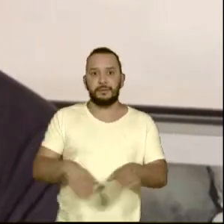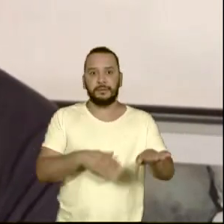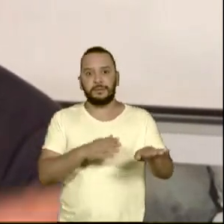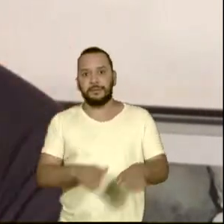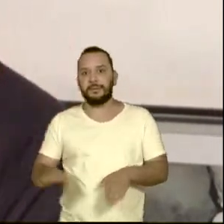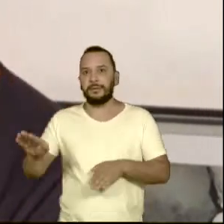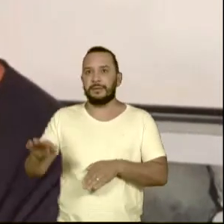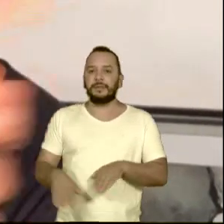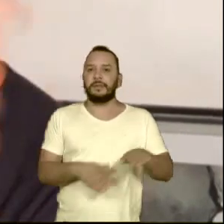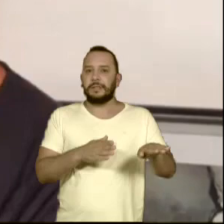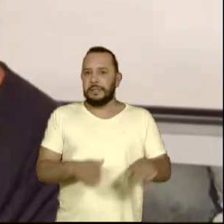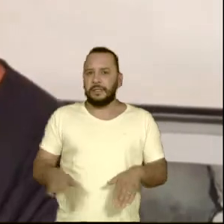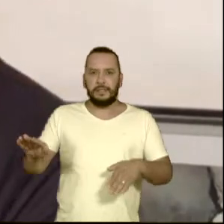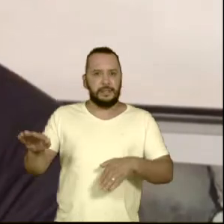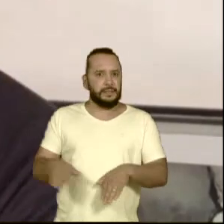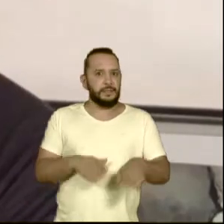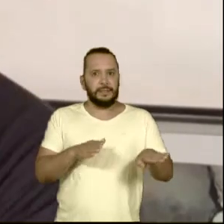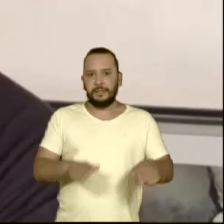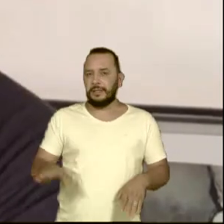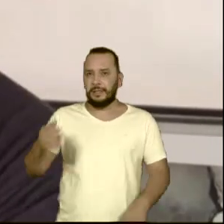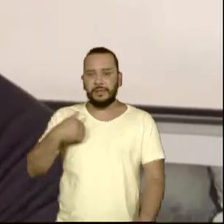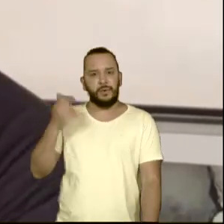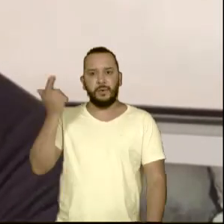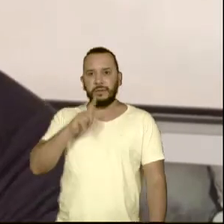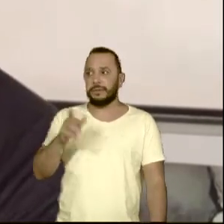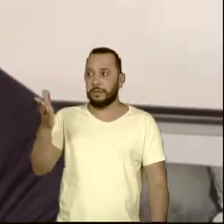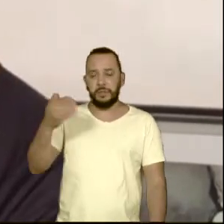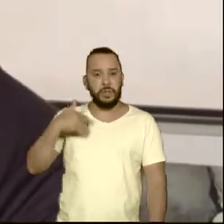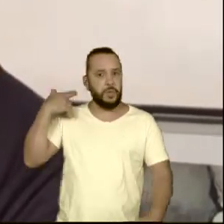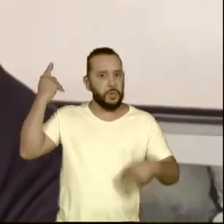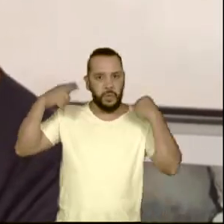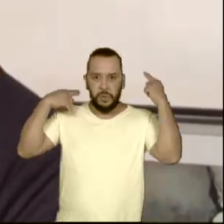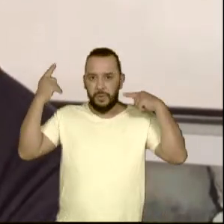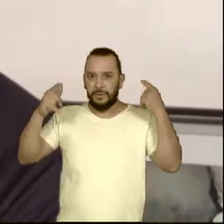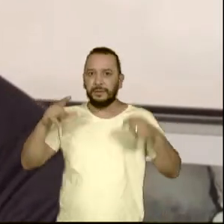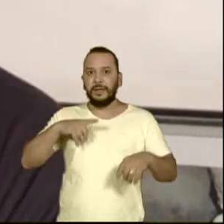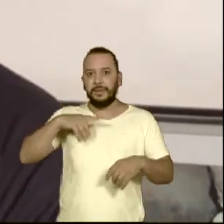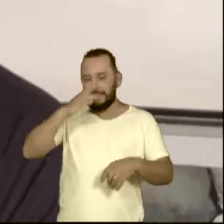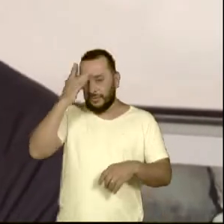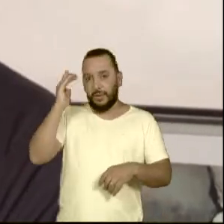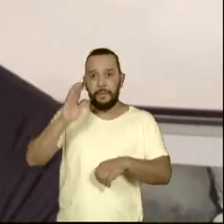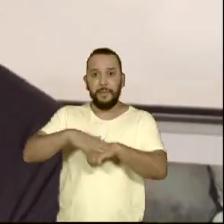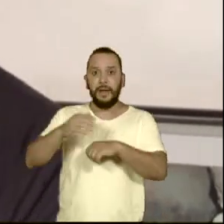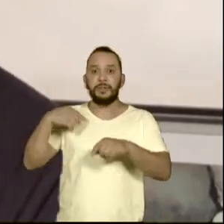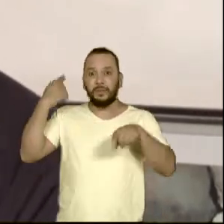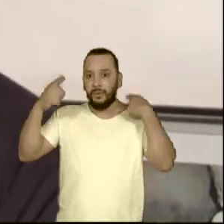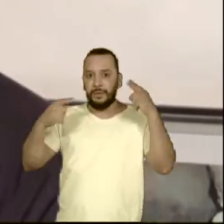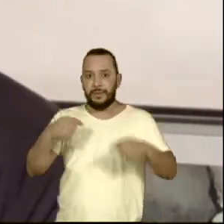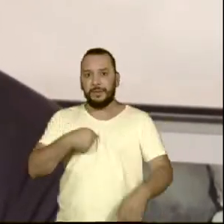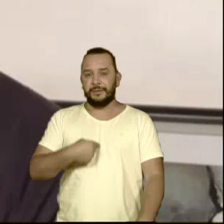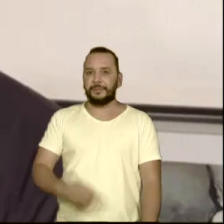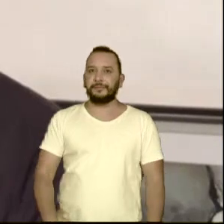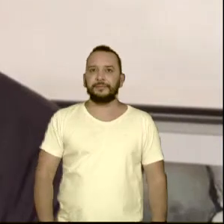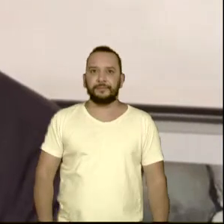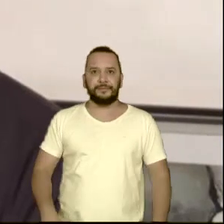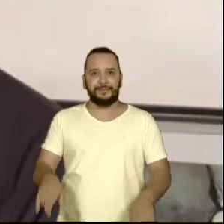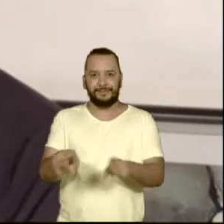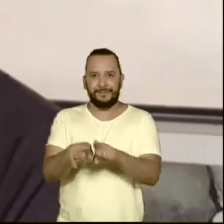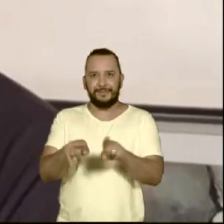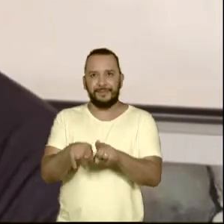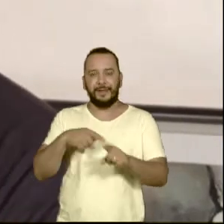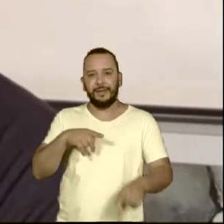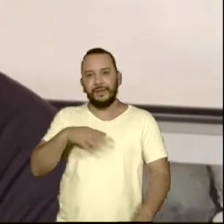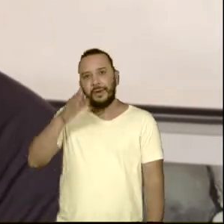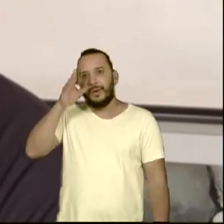Garibaldo, loucamente. Ou seja, tem louco para tudo e tem muito mais louco do que eu. Curiosidades de manipulação de